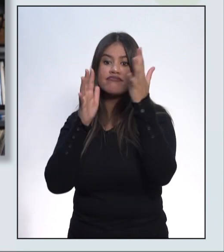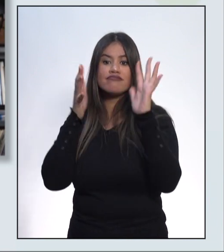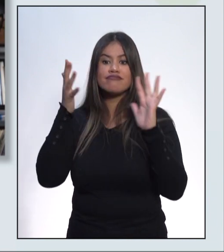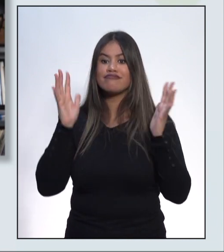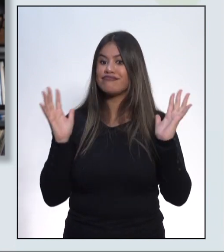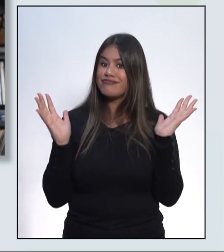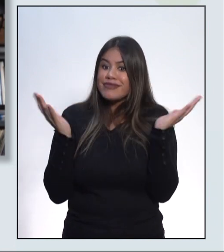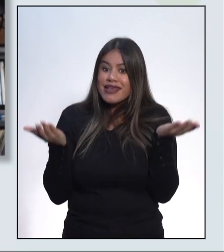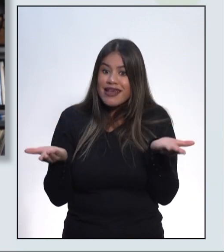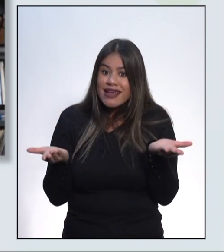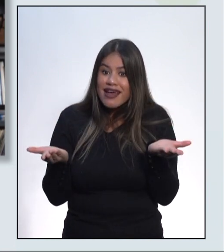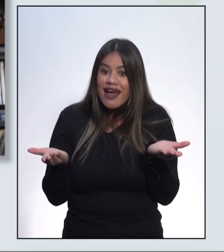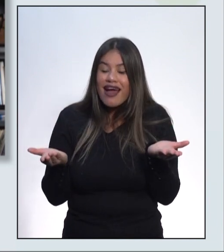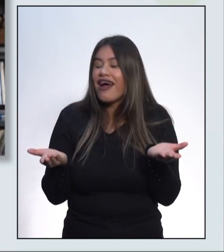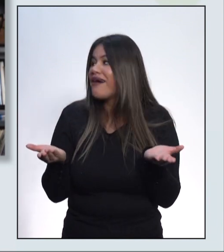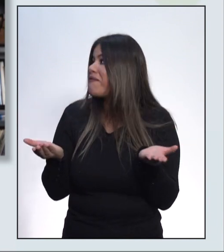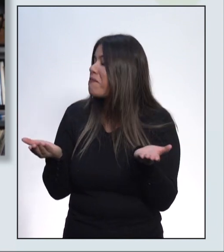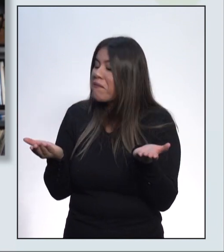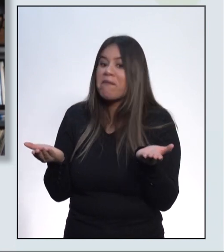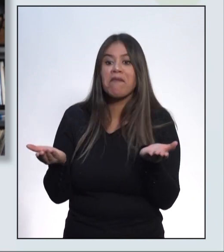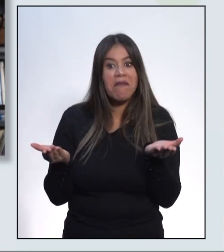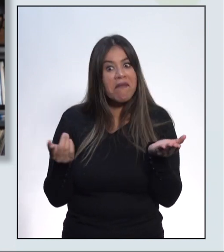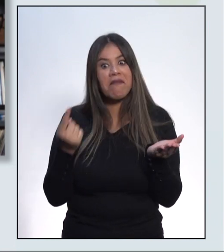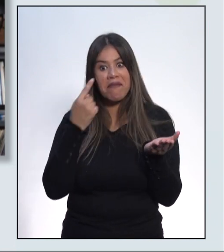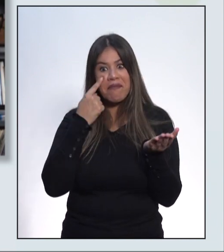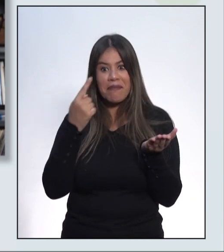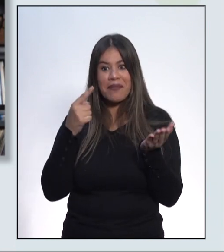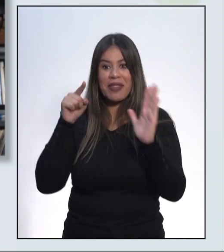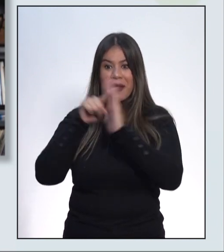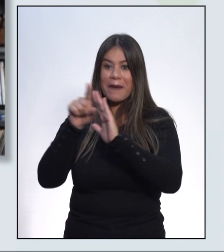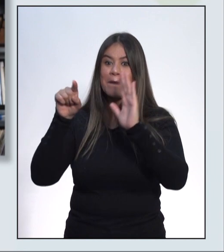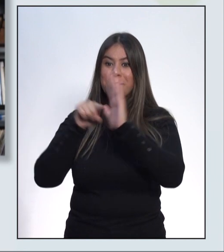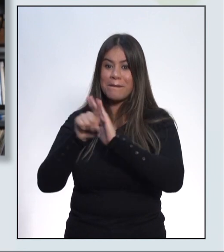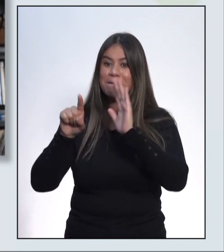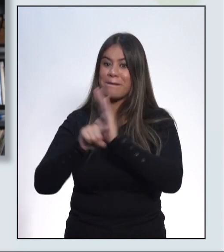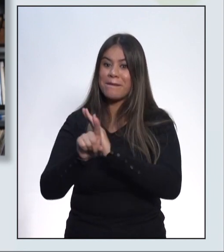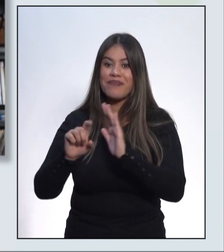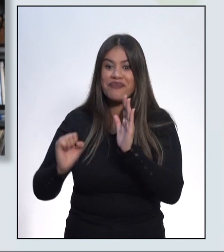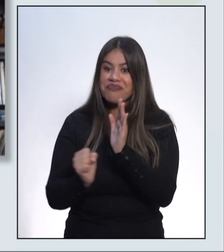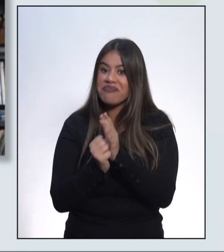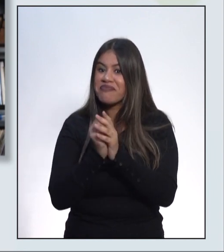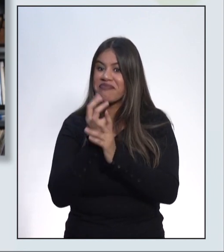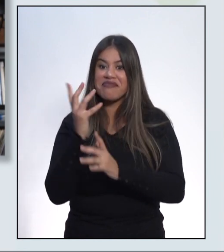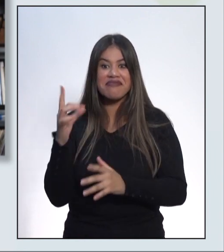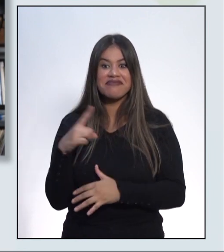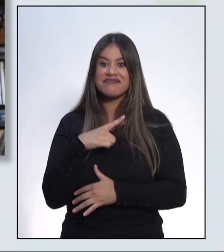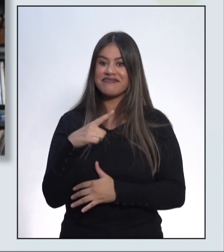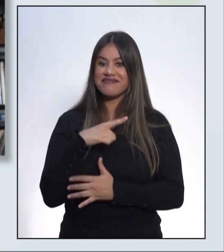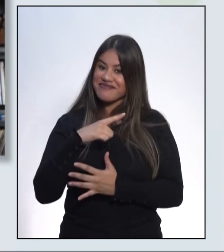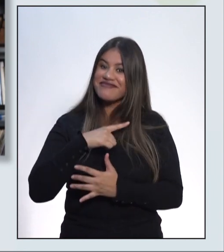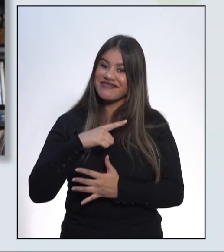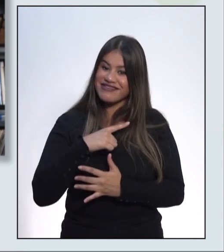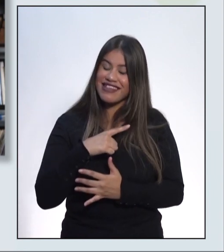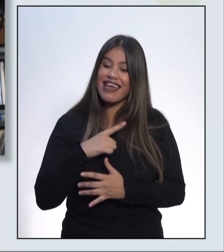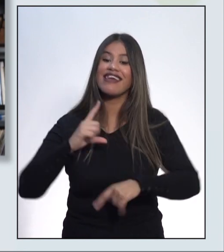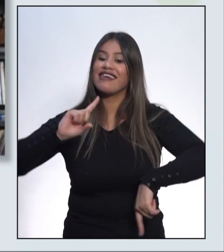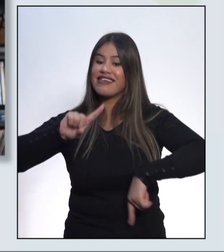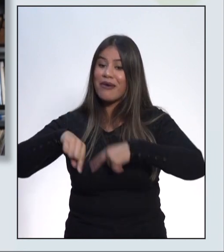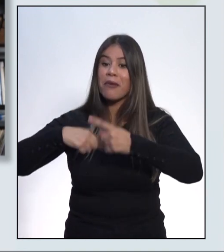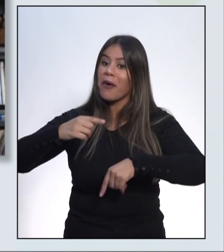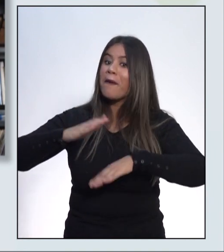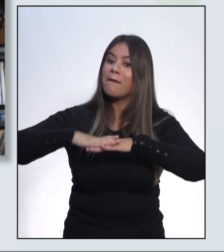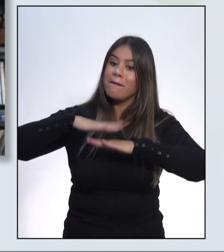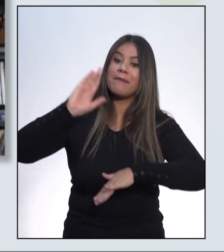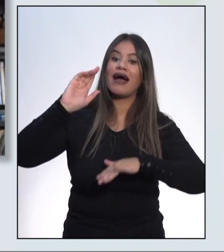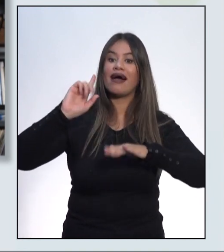fazer perguntas sobre as coisas pelas quais a gente passa normalmente sem questionar e deixar que essas perguntas gerem outras